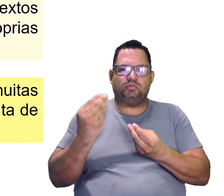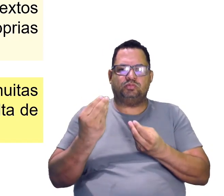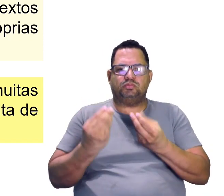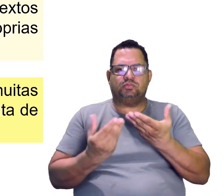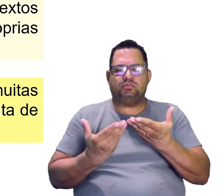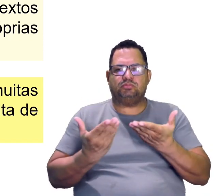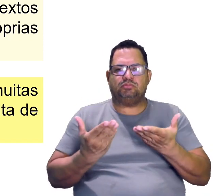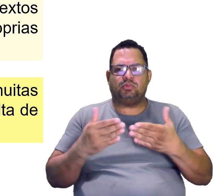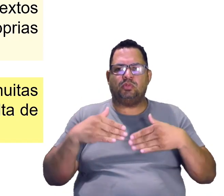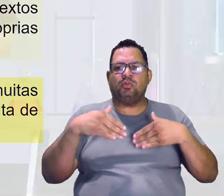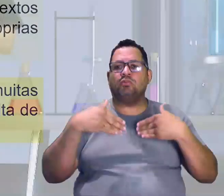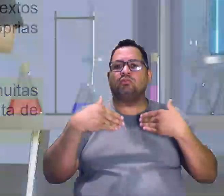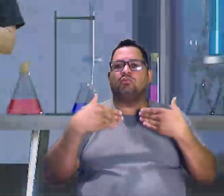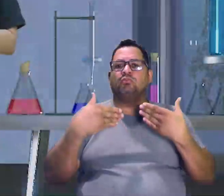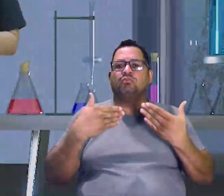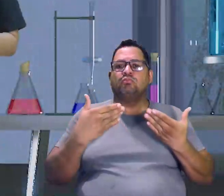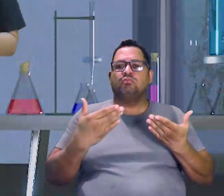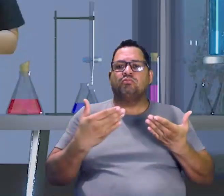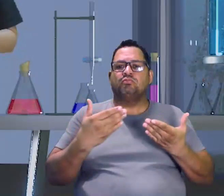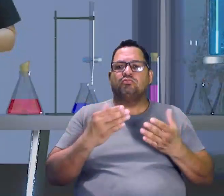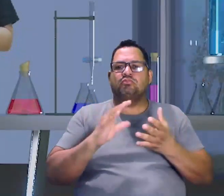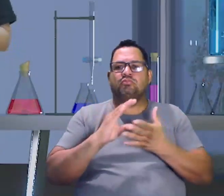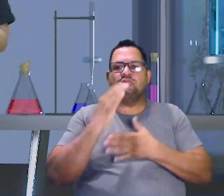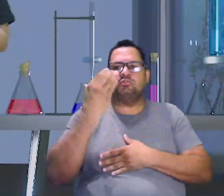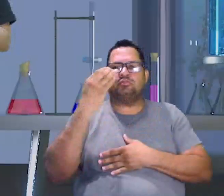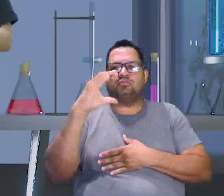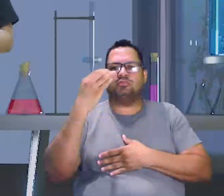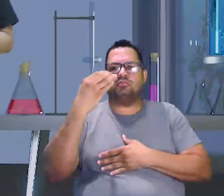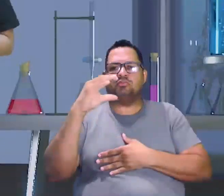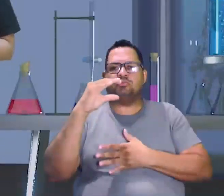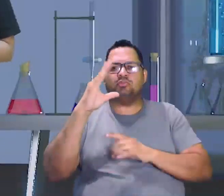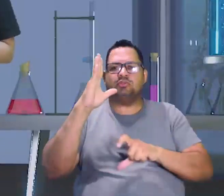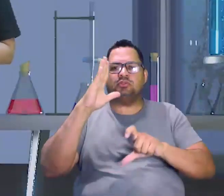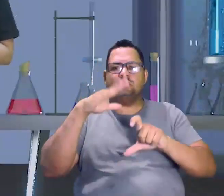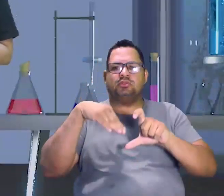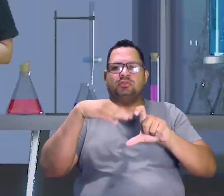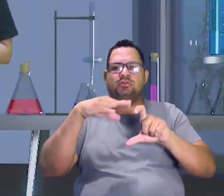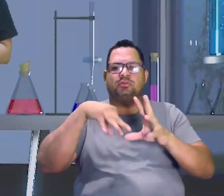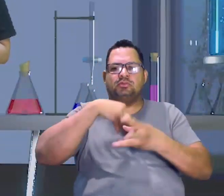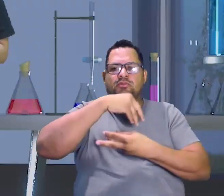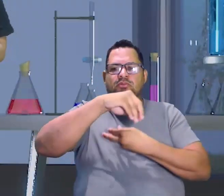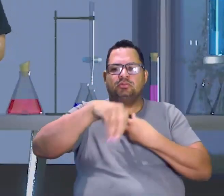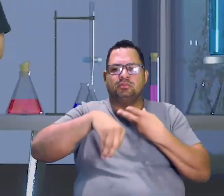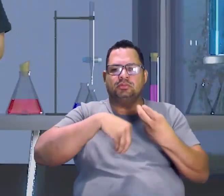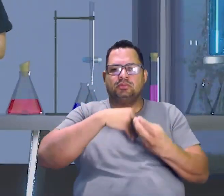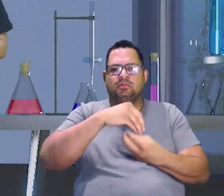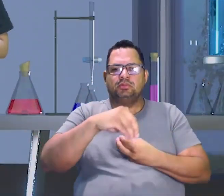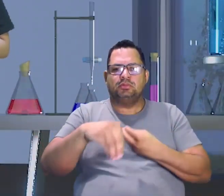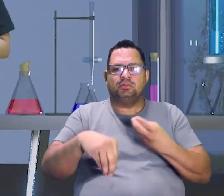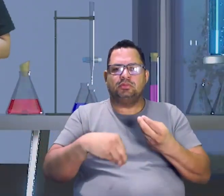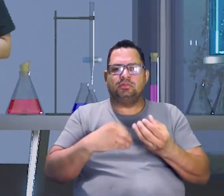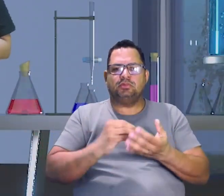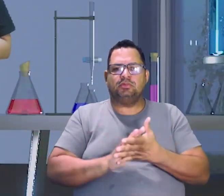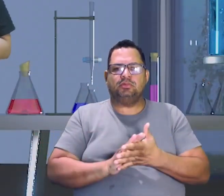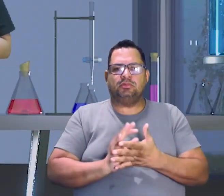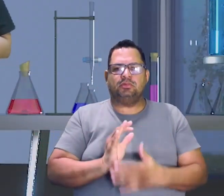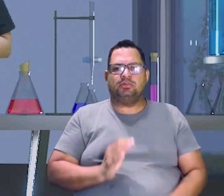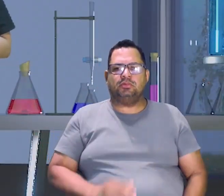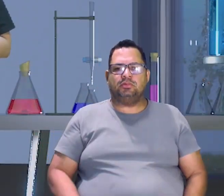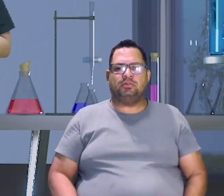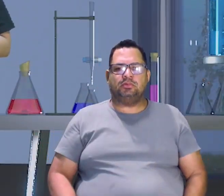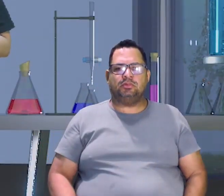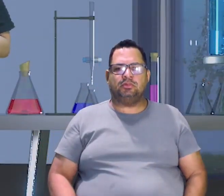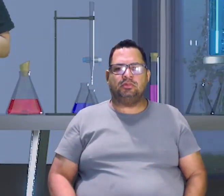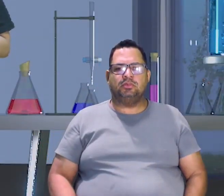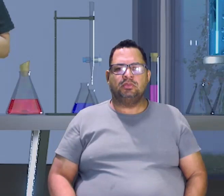alguns momentos onde ciência e misticismo se misturam, né, professor Almeida? Exatamente. Então, olha que